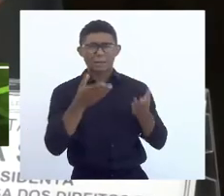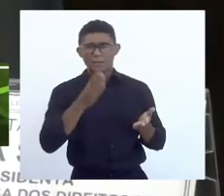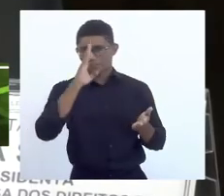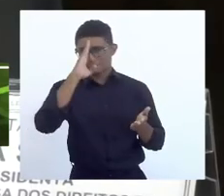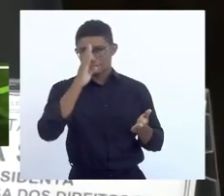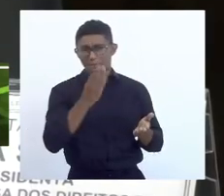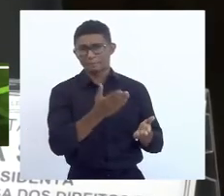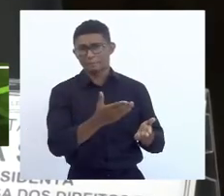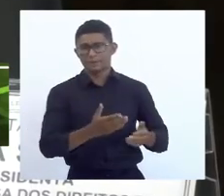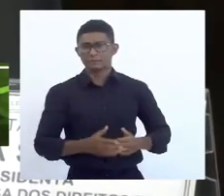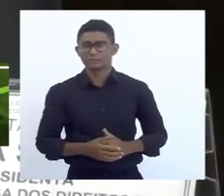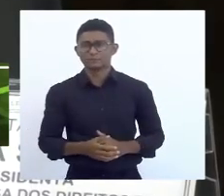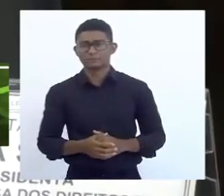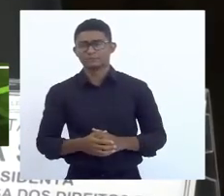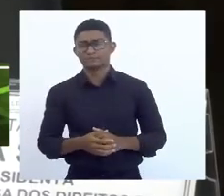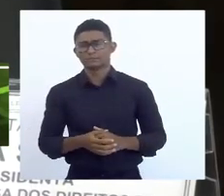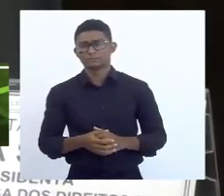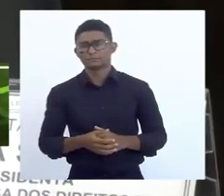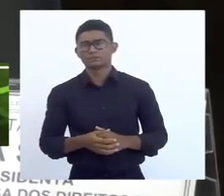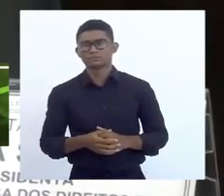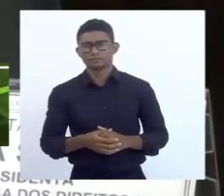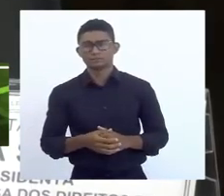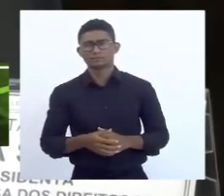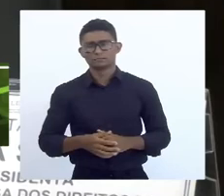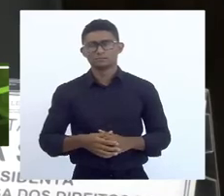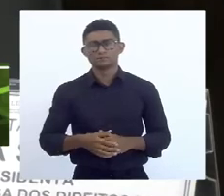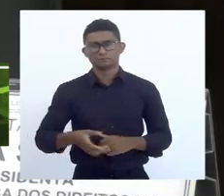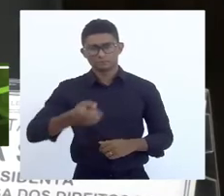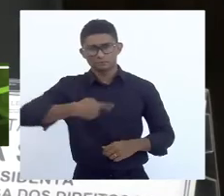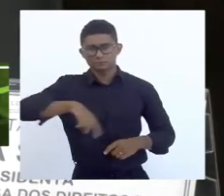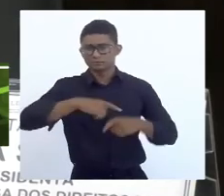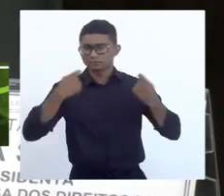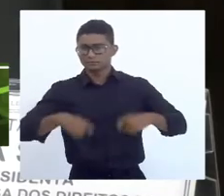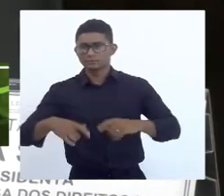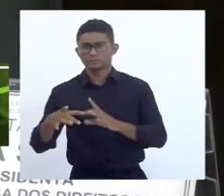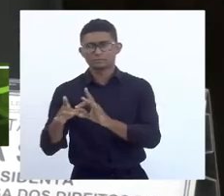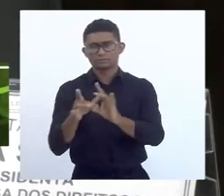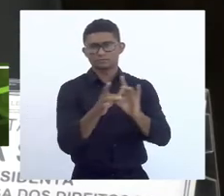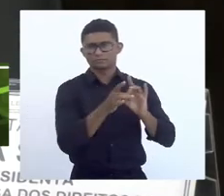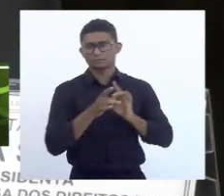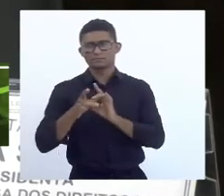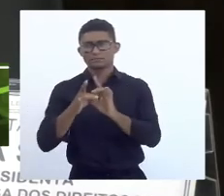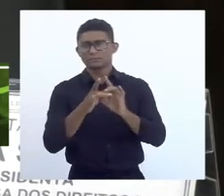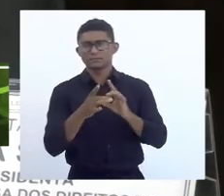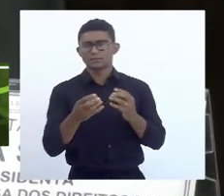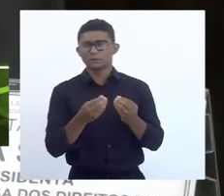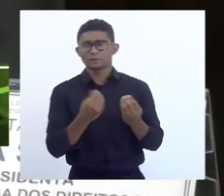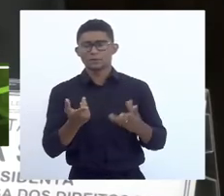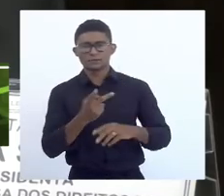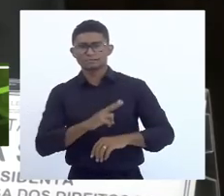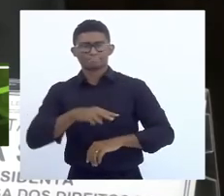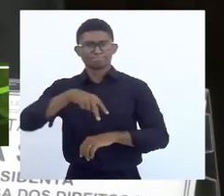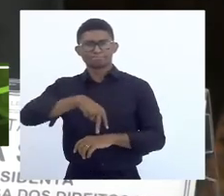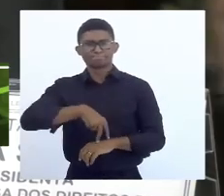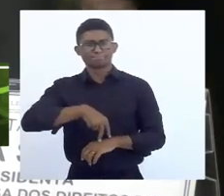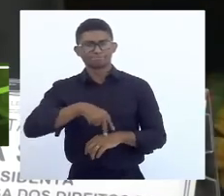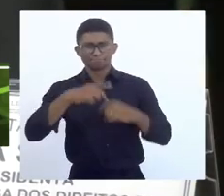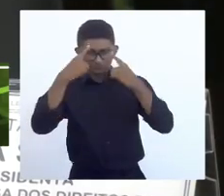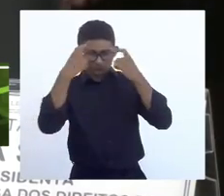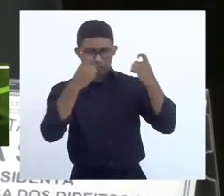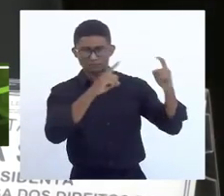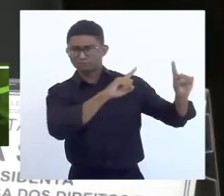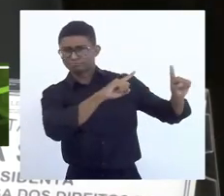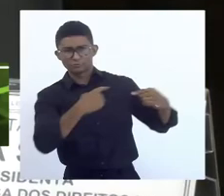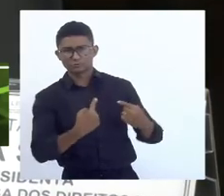principal, e a gente tem um certo nível de fechamento entre a gente. sabe? Até para enfrentar a violência que a gente sofre dentro do